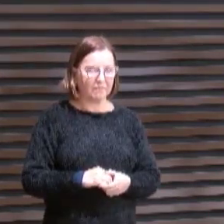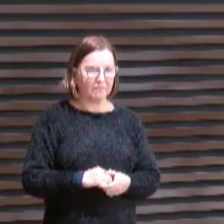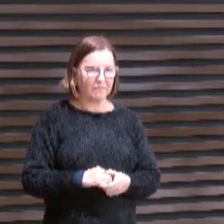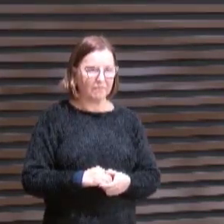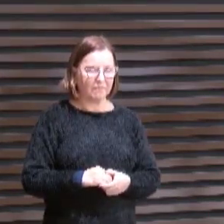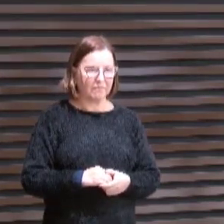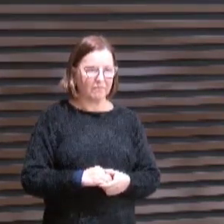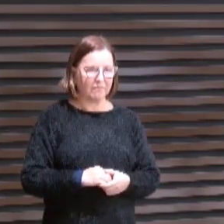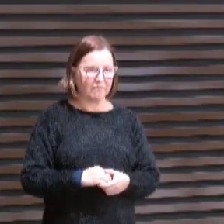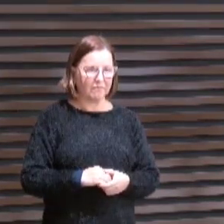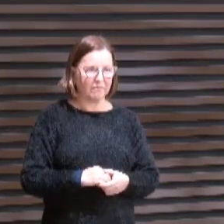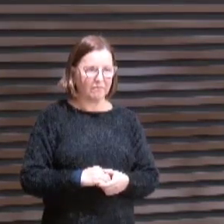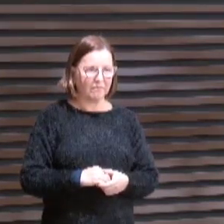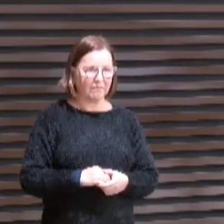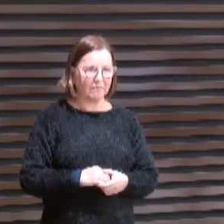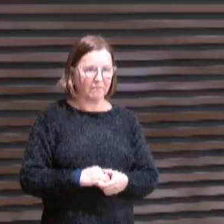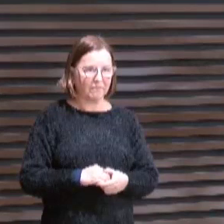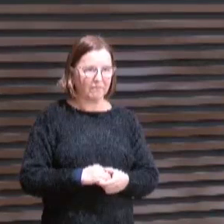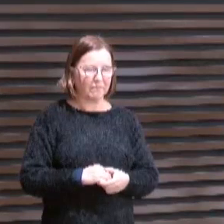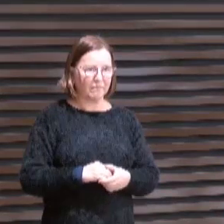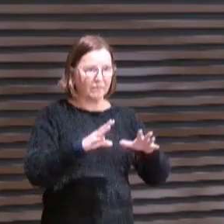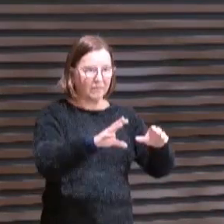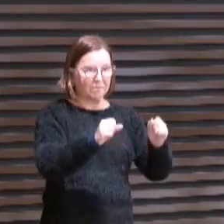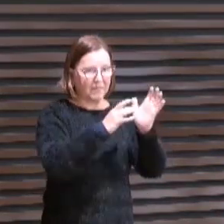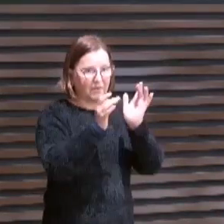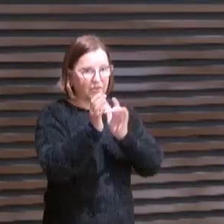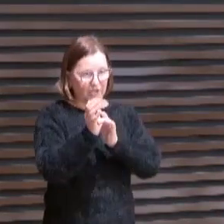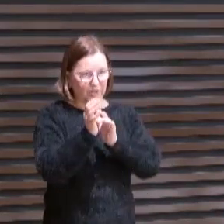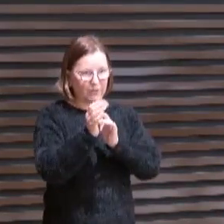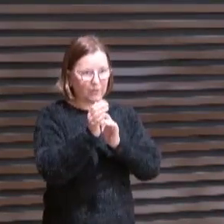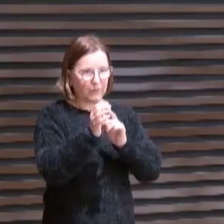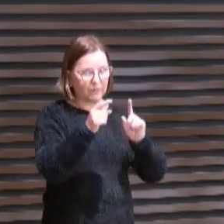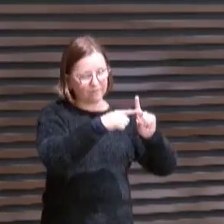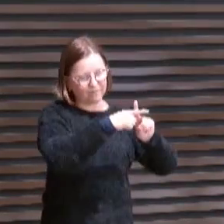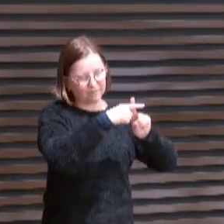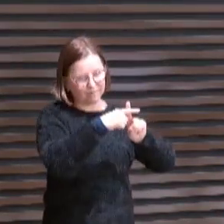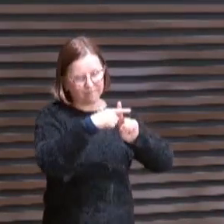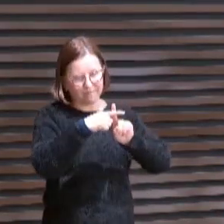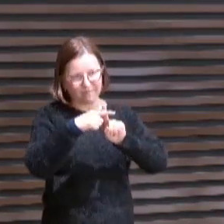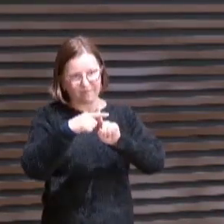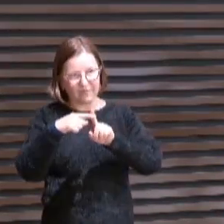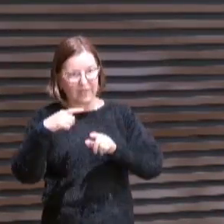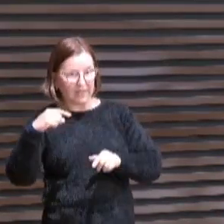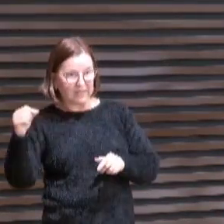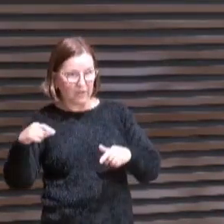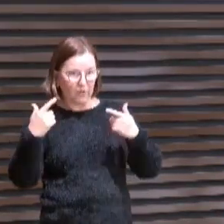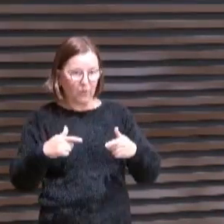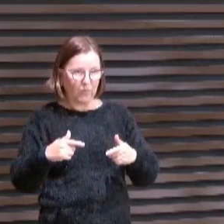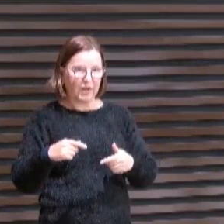Tomaram eles, pois, a Jesus, e ele próprio, carregando a sua cruz, saiu para o lugar chamado